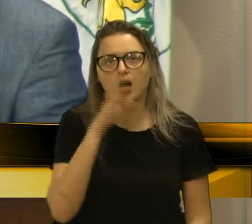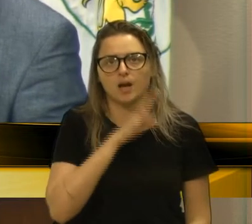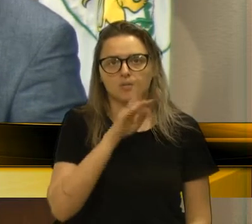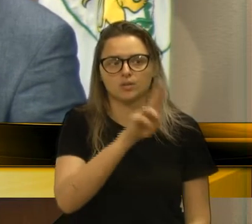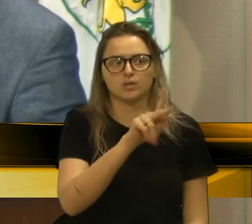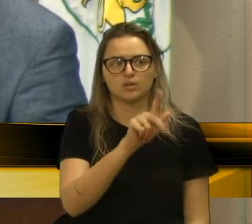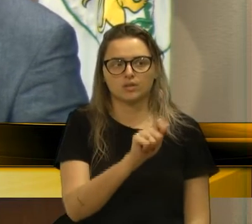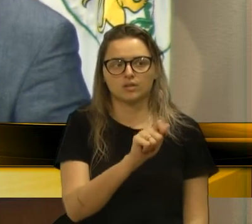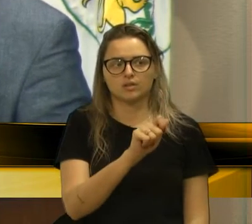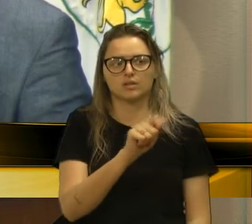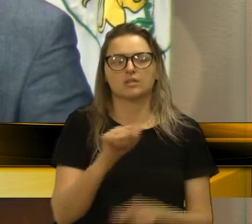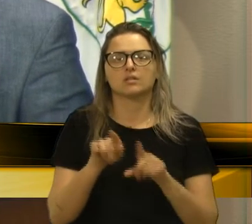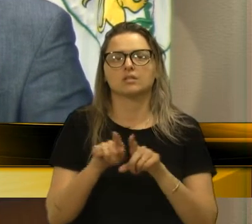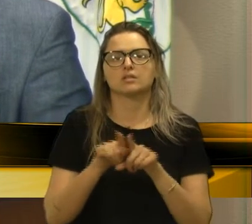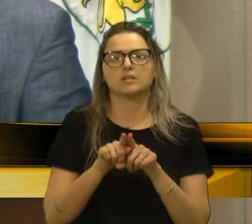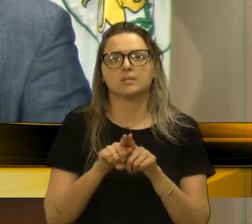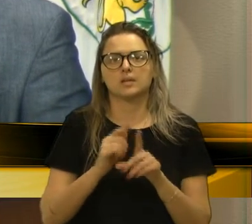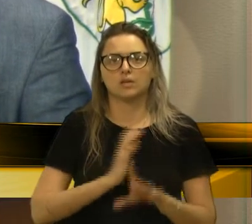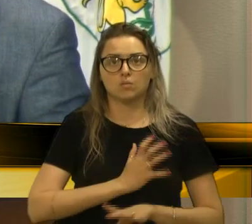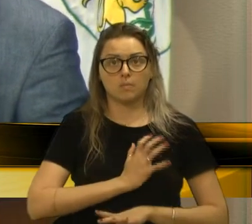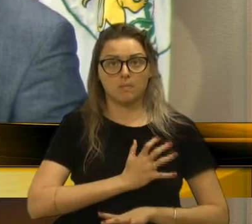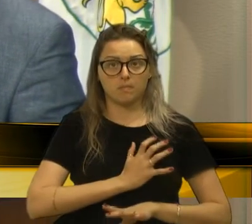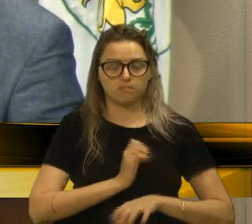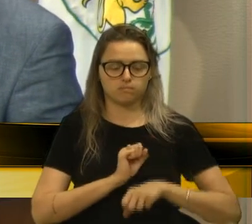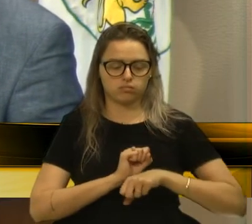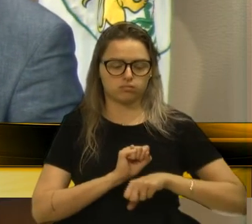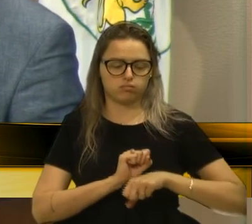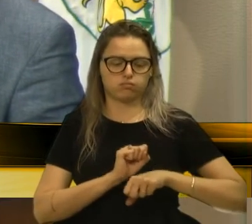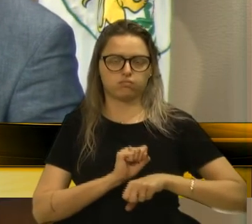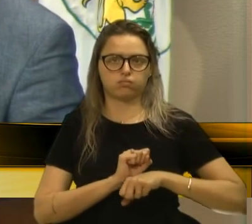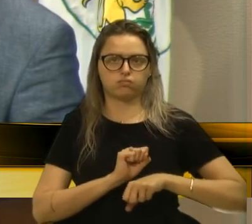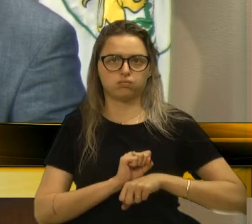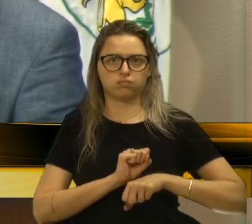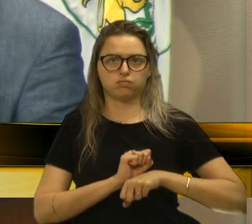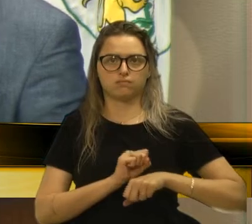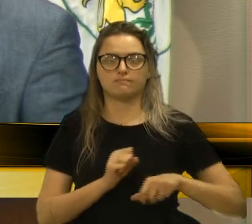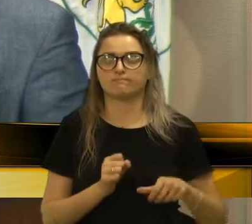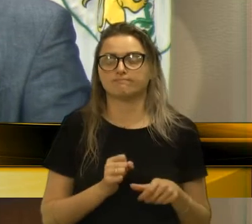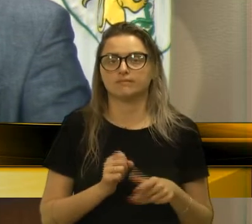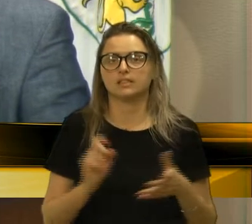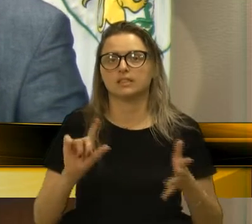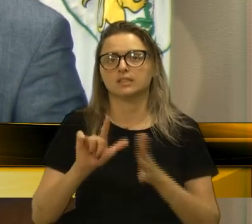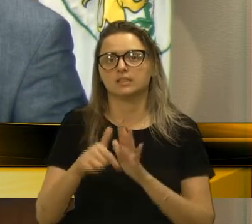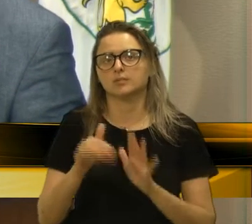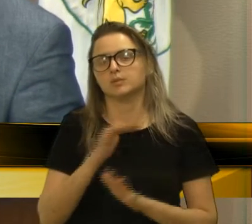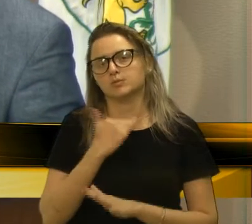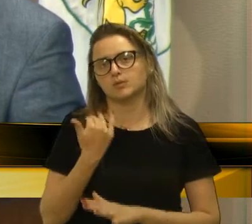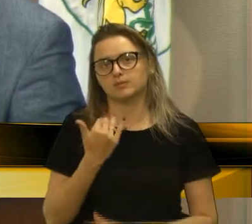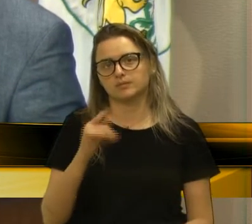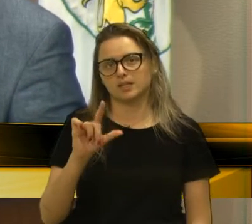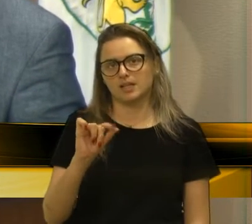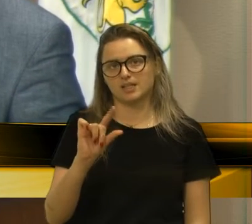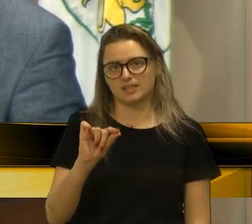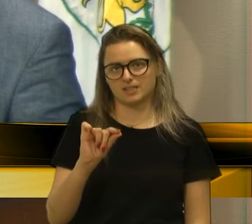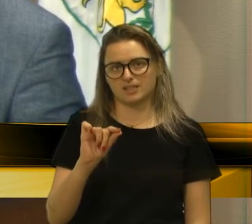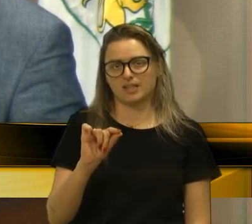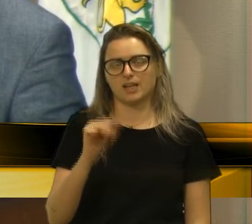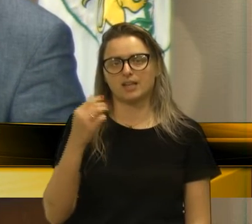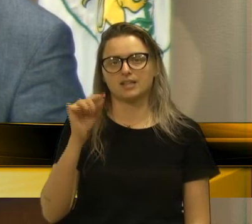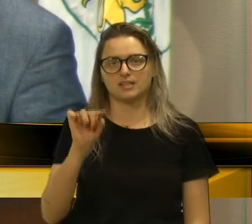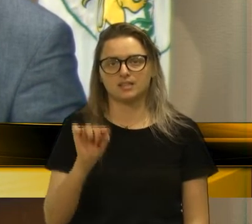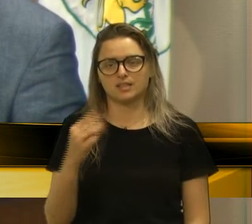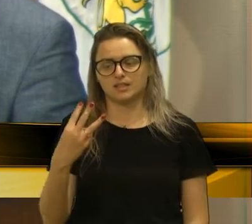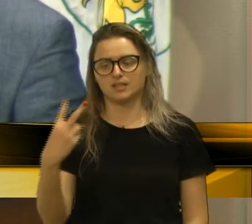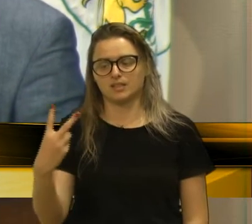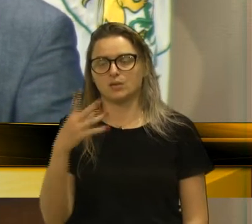pressas, teve sucessivas paradas cardíacas e morreu na UPA Zona Norte. Isso às 10h32 da